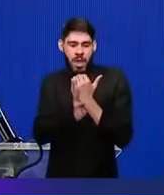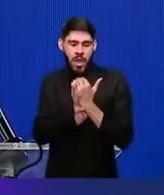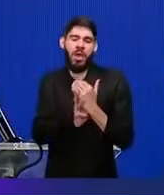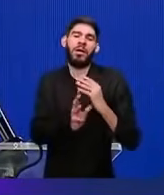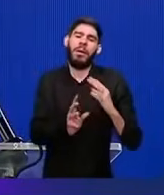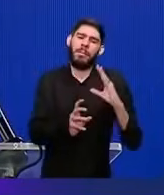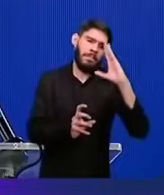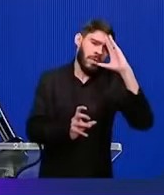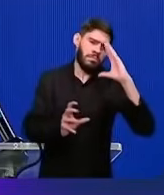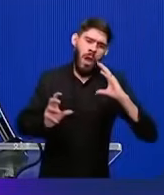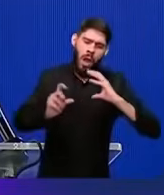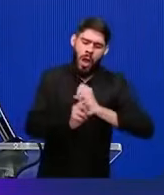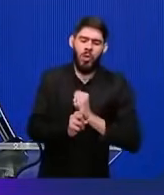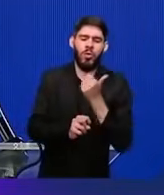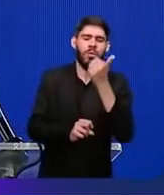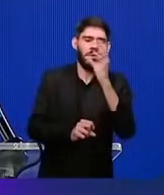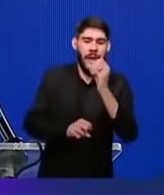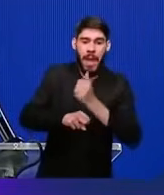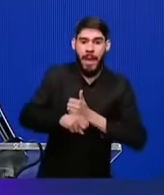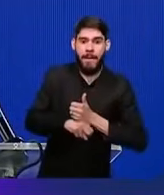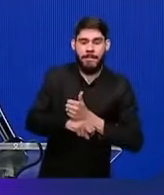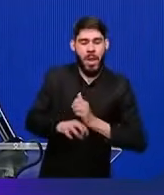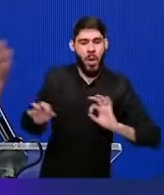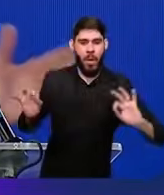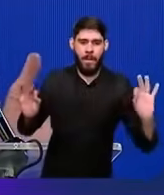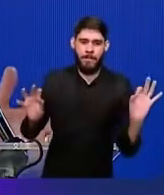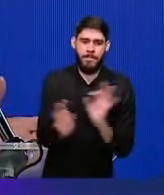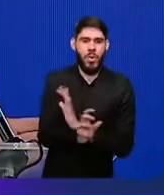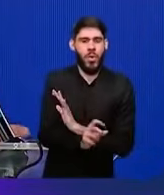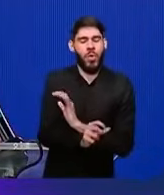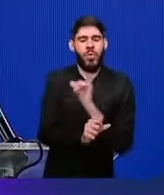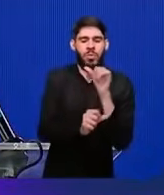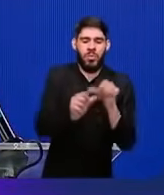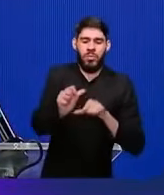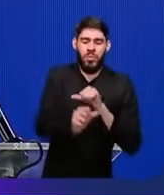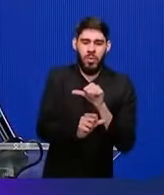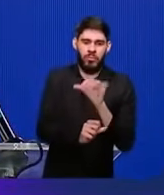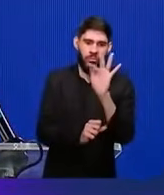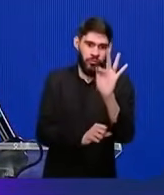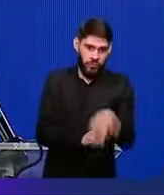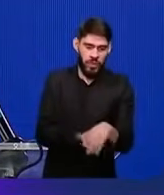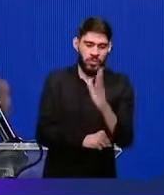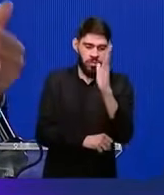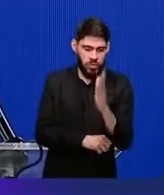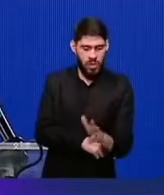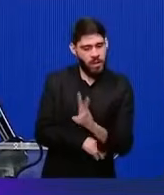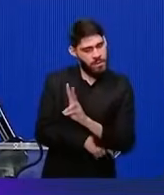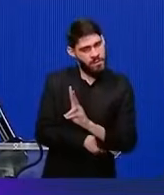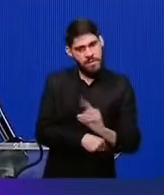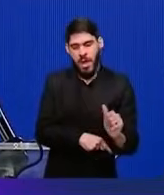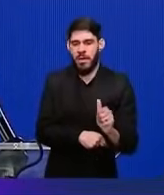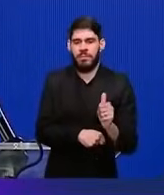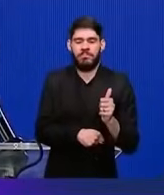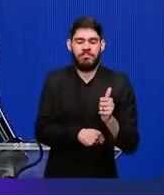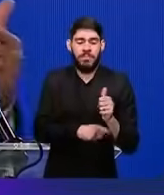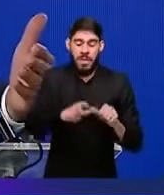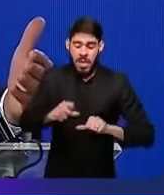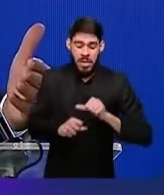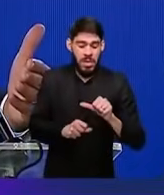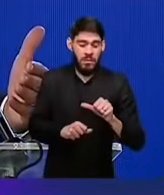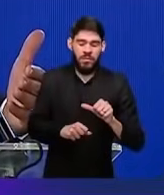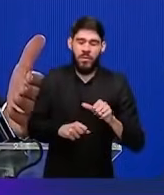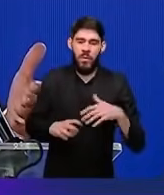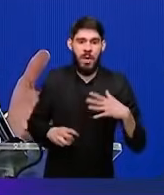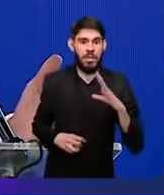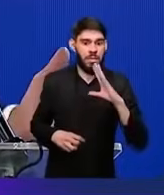10 melhores do mundo a hora que essa reforma estiver totalmente concluída. A transformação da União é